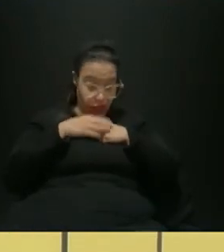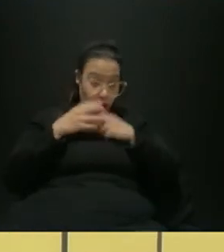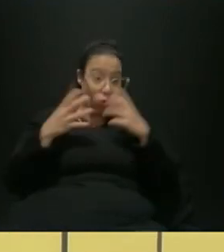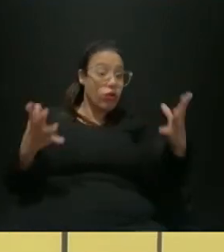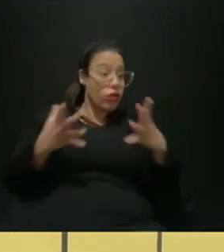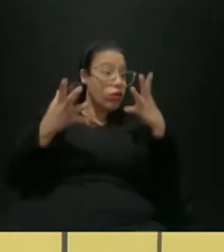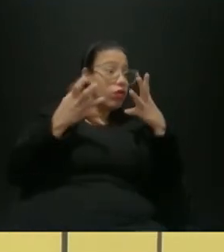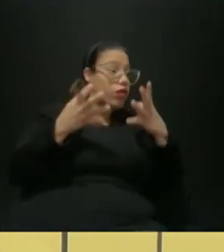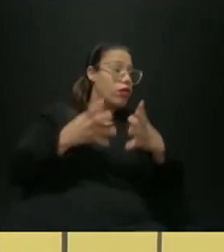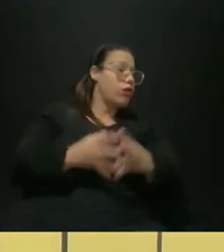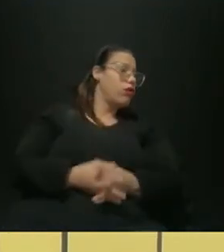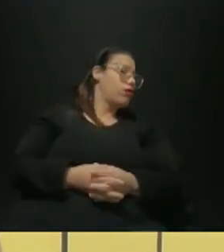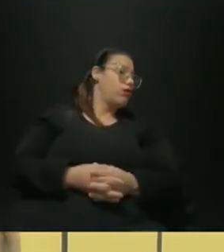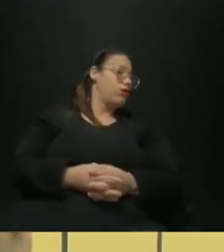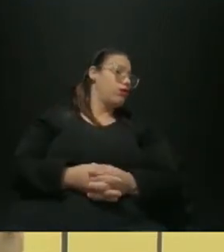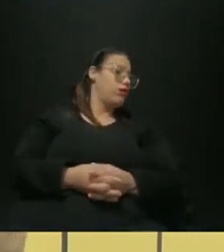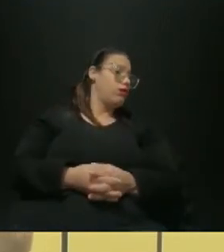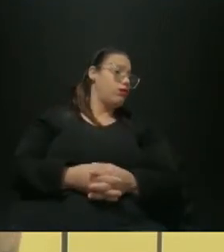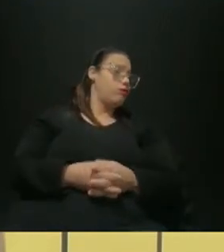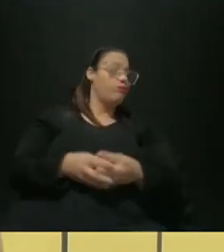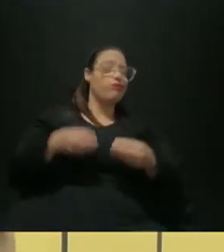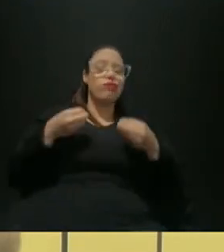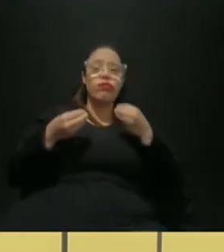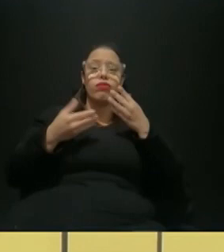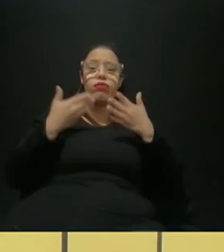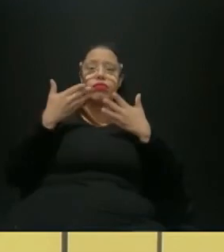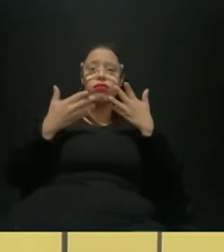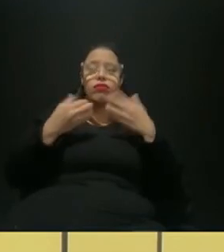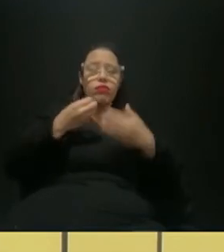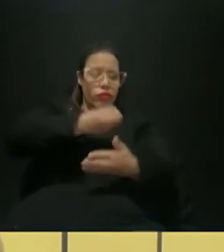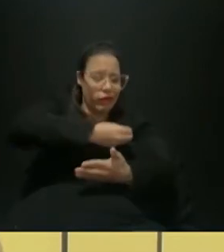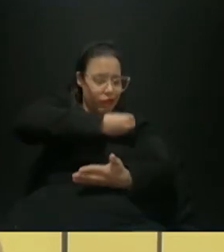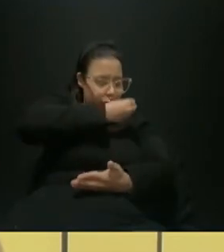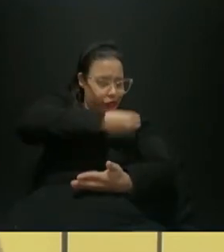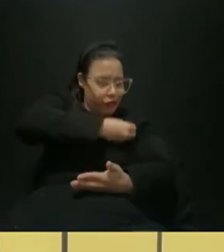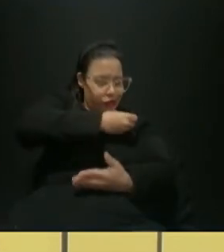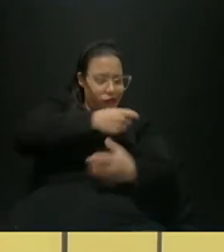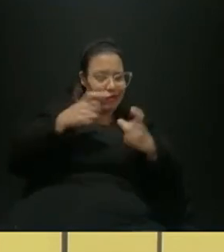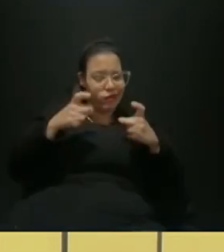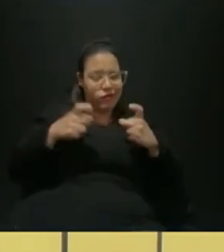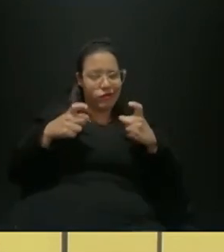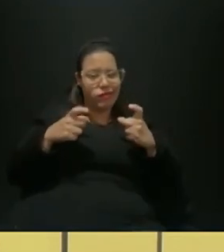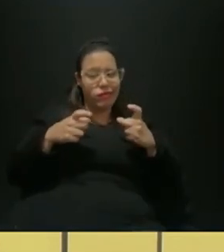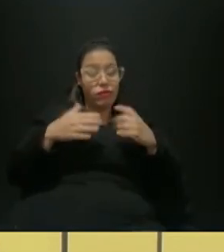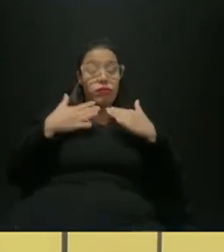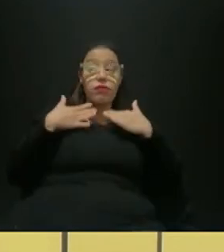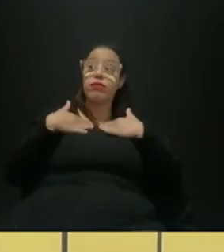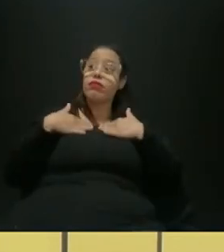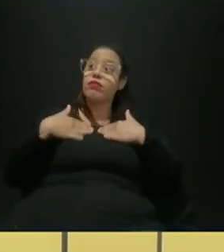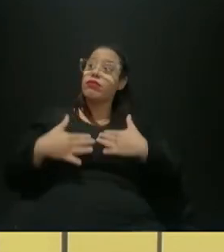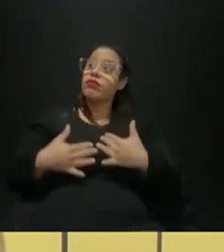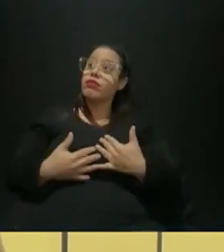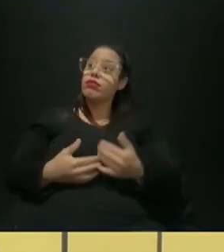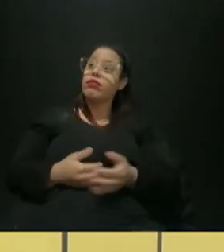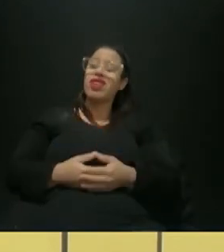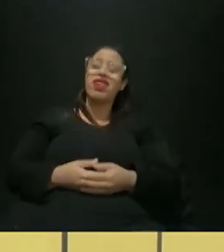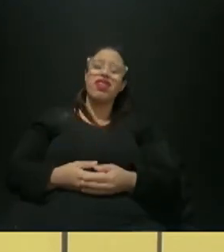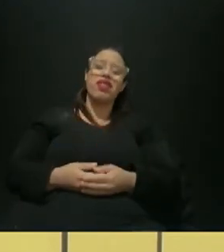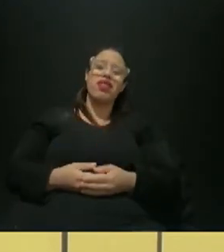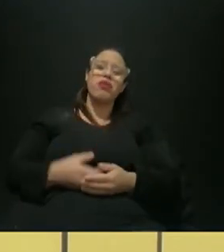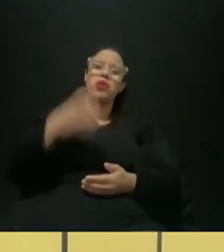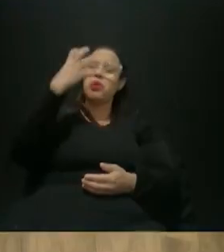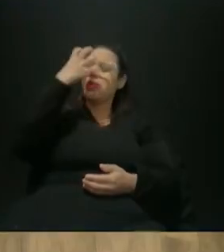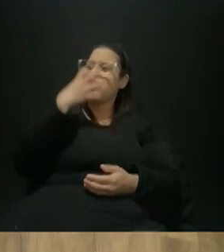não agradam, e que vivem num ambiente mais tranquilo, é muito sério. Mas aí, doutor, que nem o